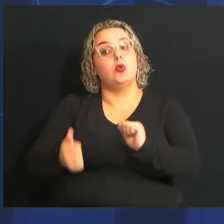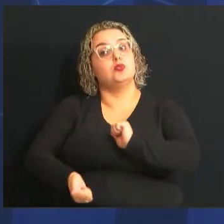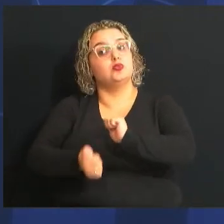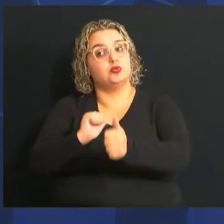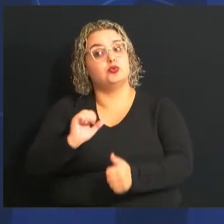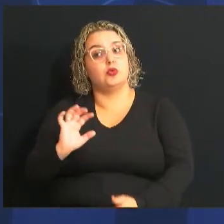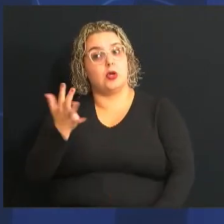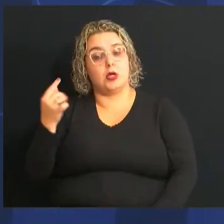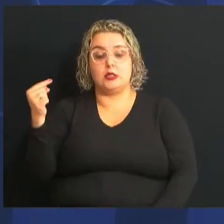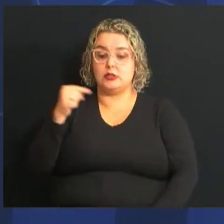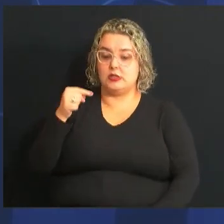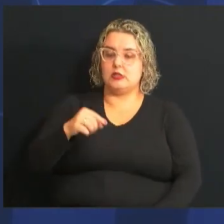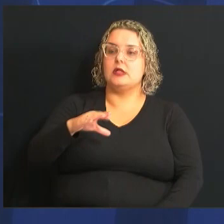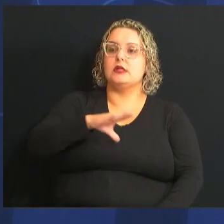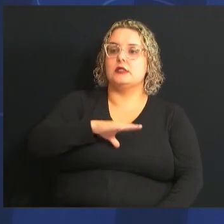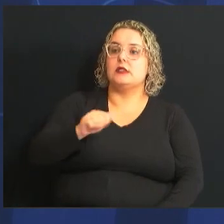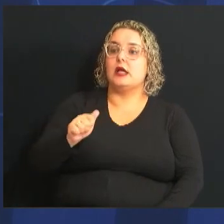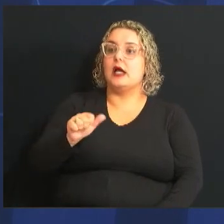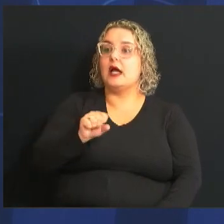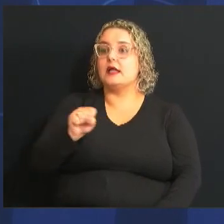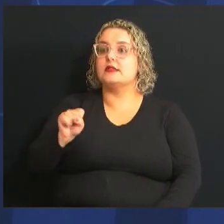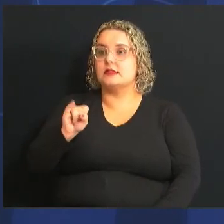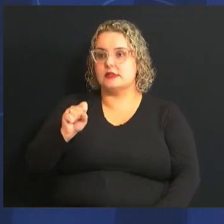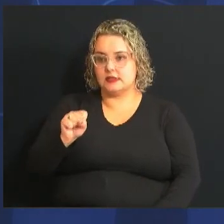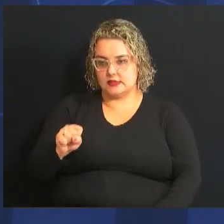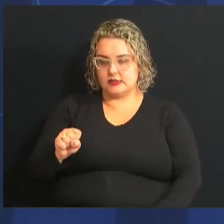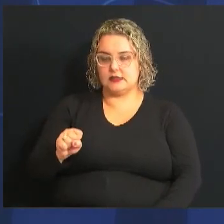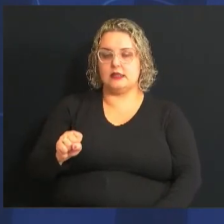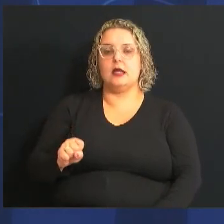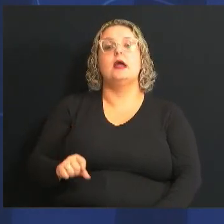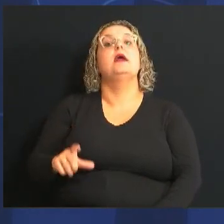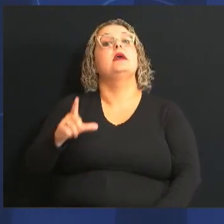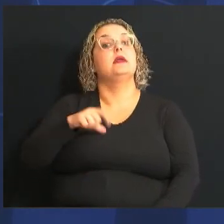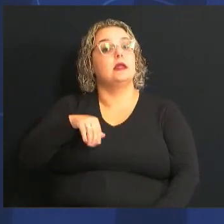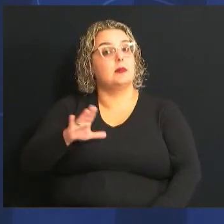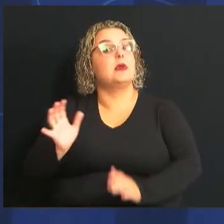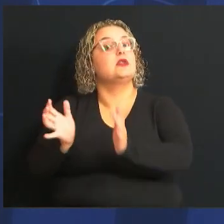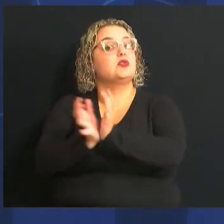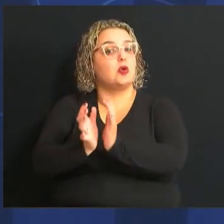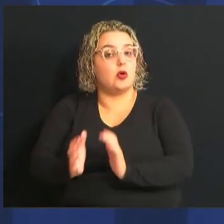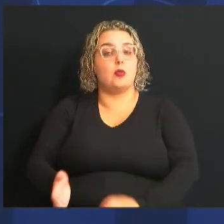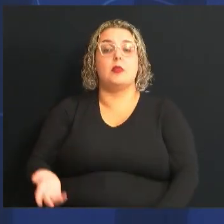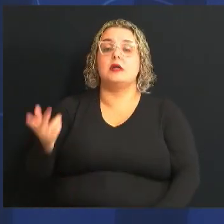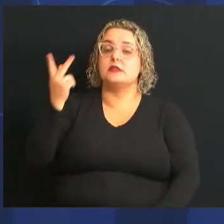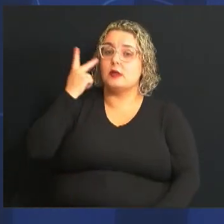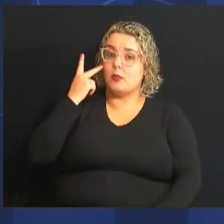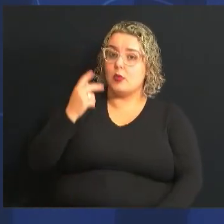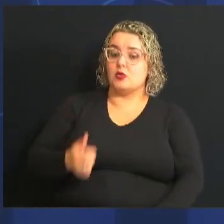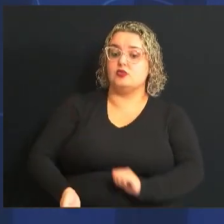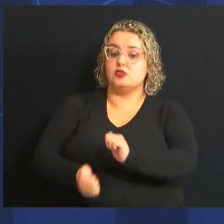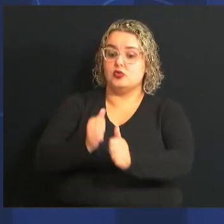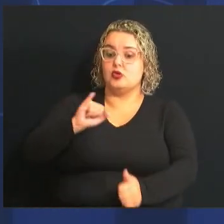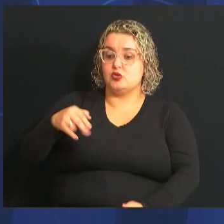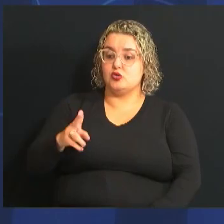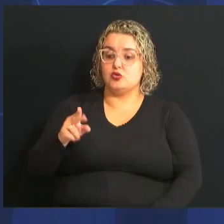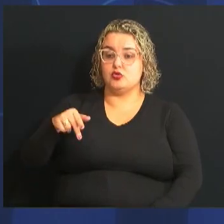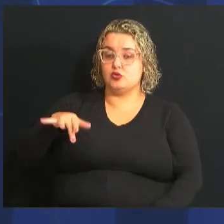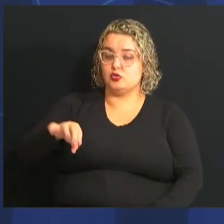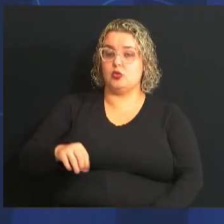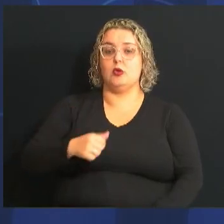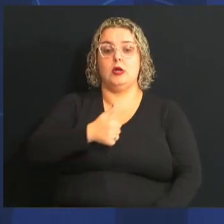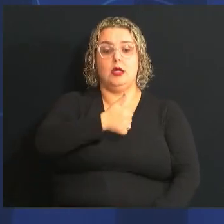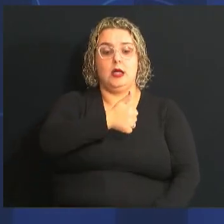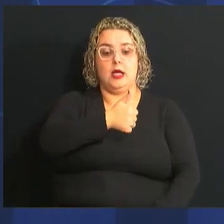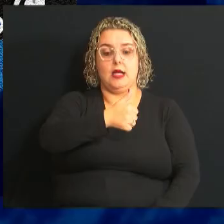na cidade de Assis. E hoje tem mais Copa São Paulo de Futebol Júnior, porque às 7h30 da noite o